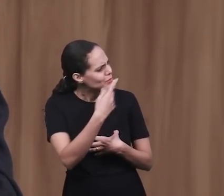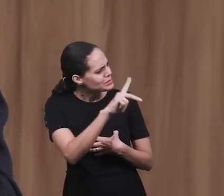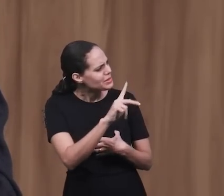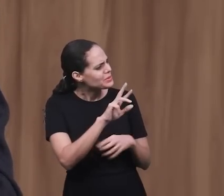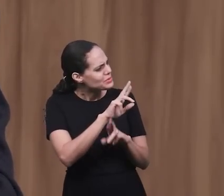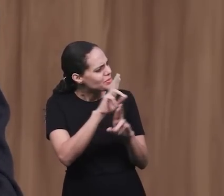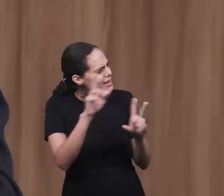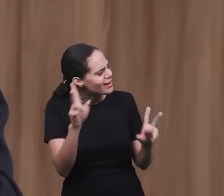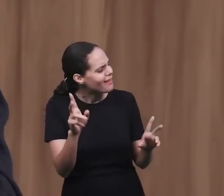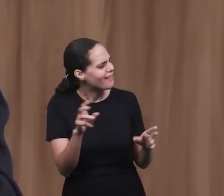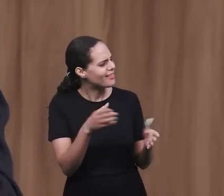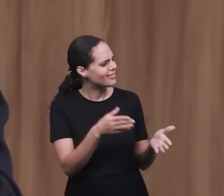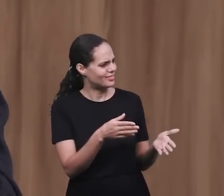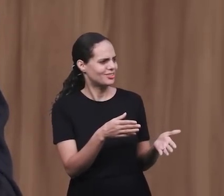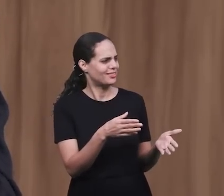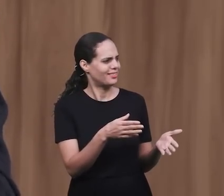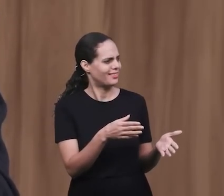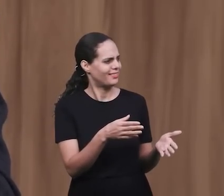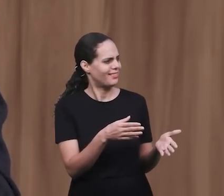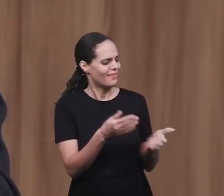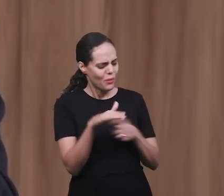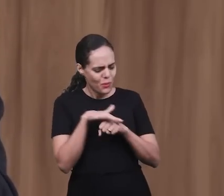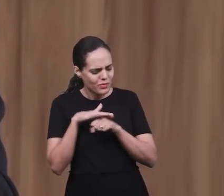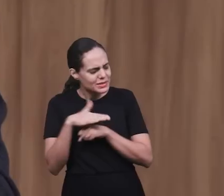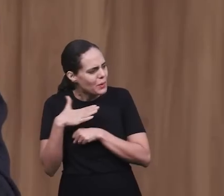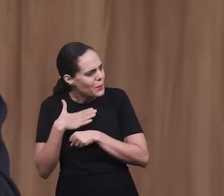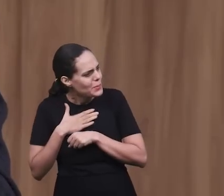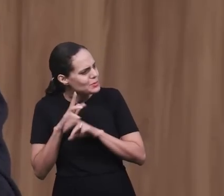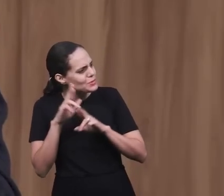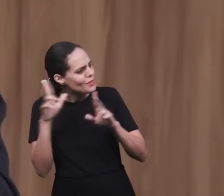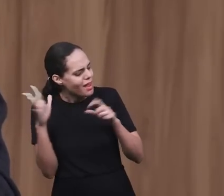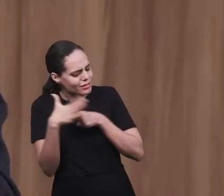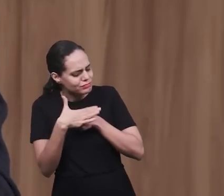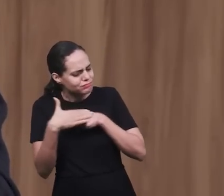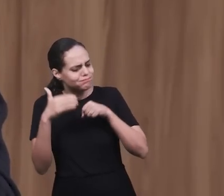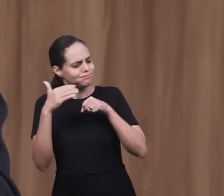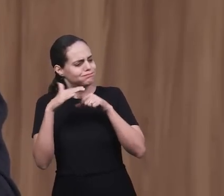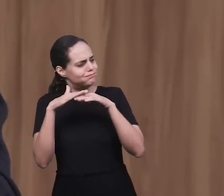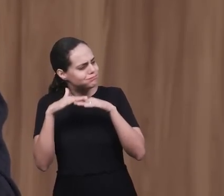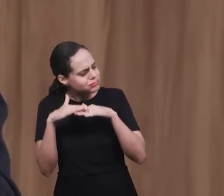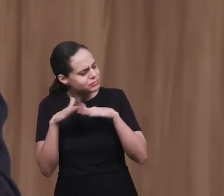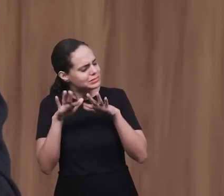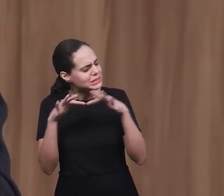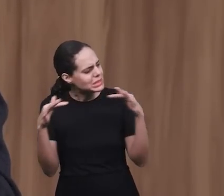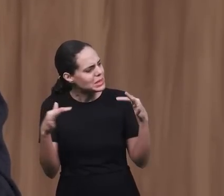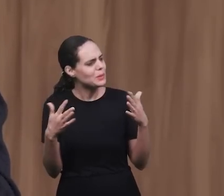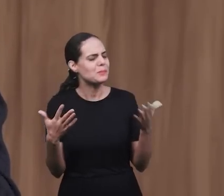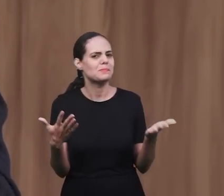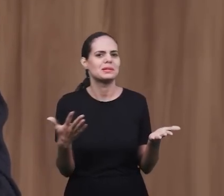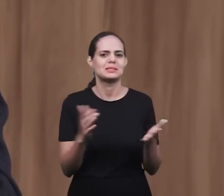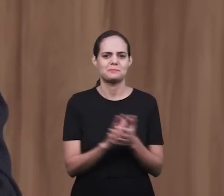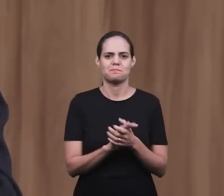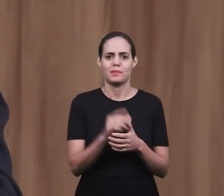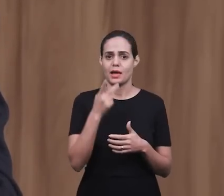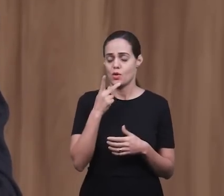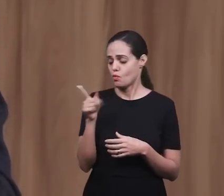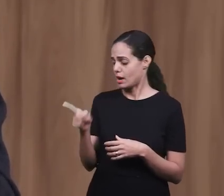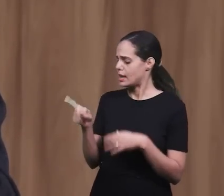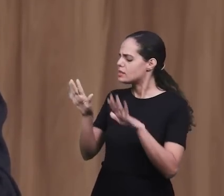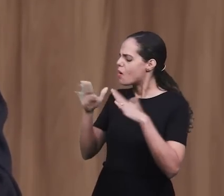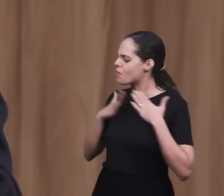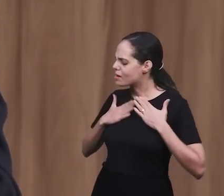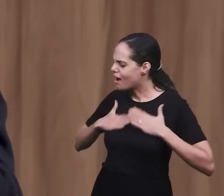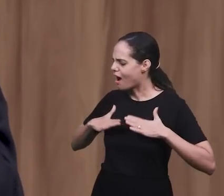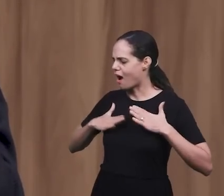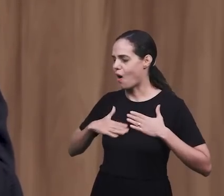como um pastor. É por isso que eu percebo que há uma diferença realmente. Eu falei, não, mas não preocupa, não é que talvez ele ser mais idoso, também